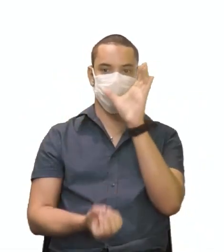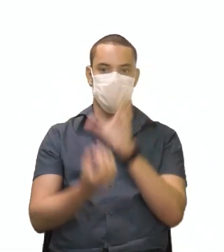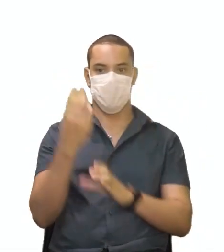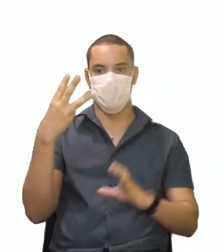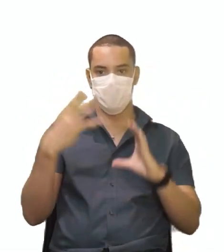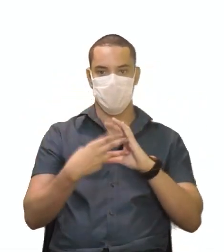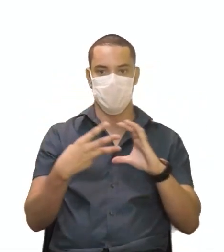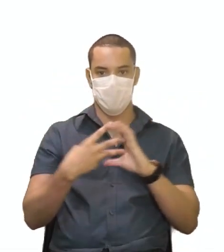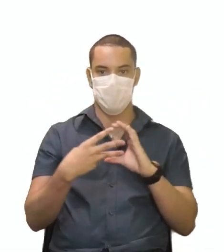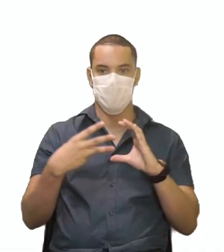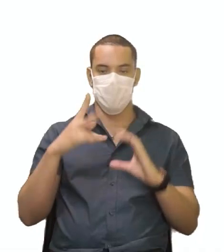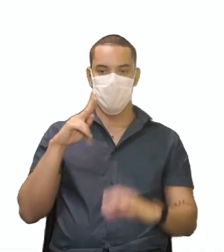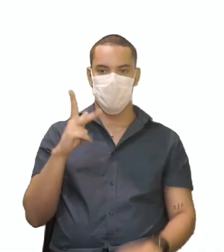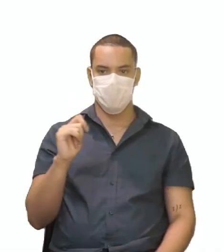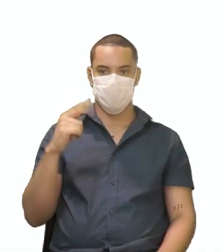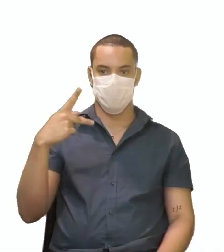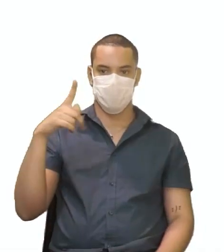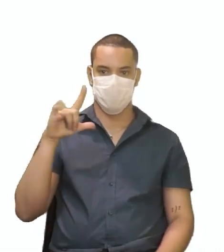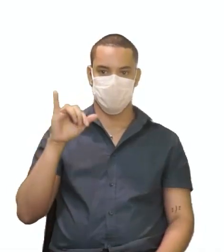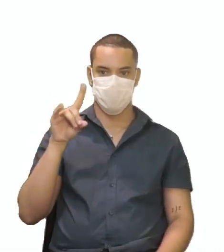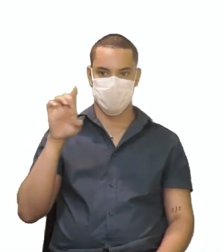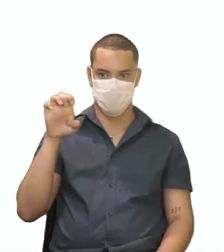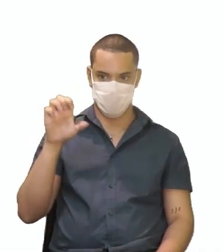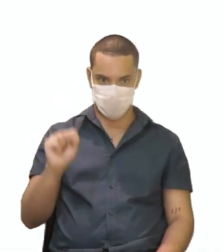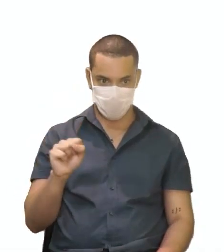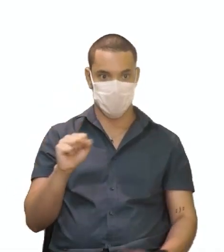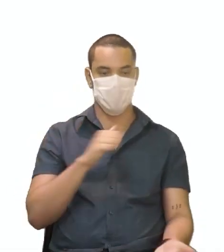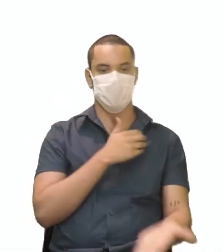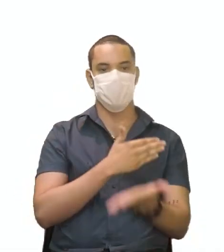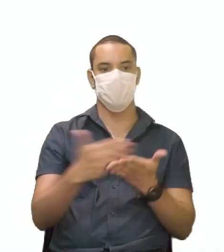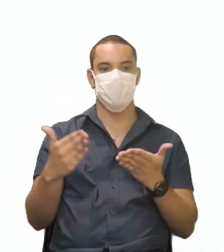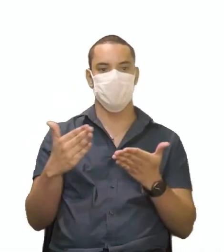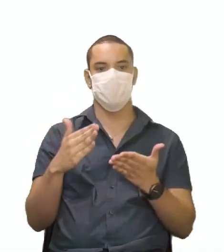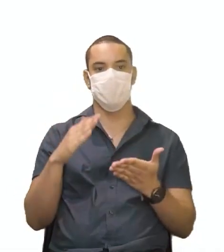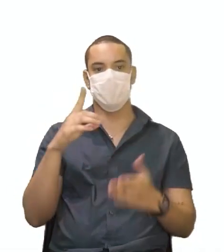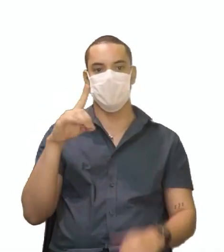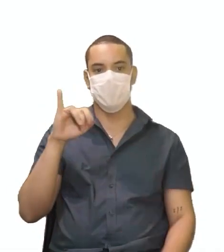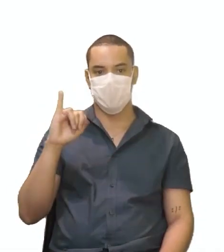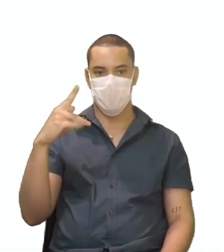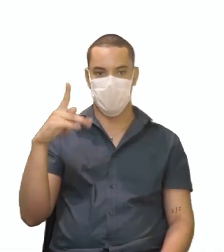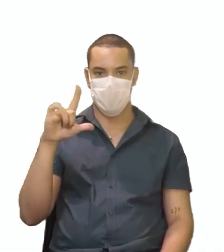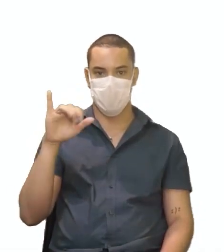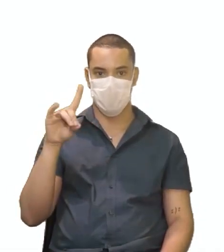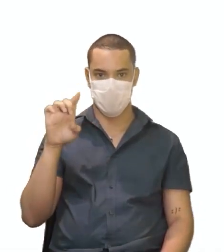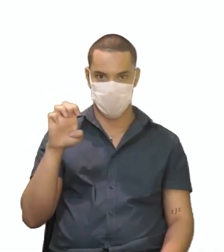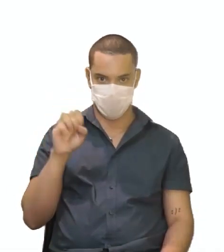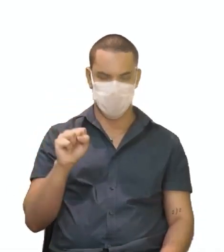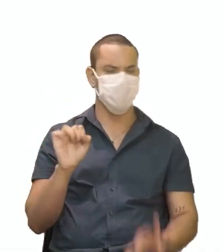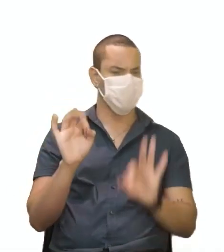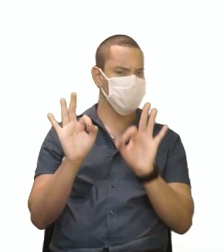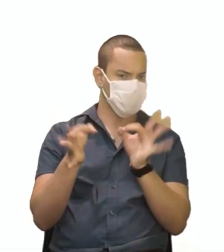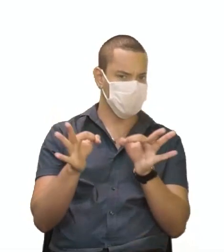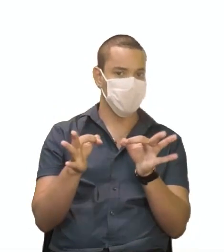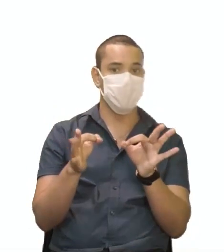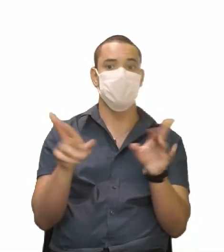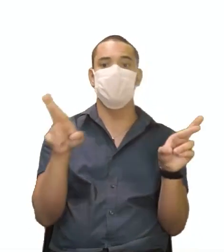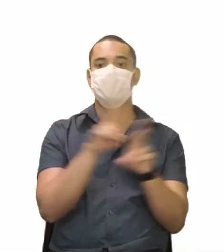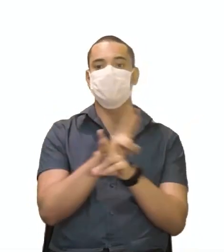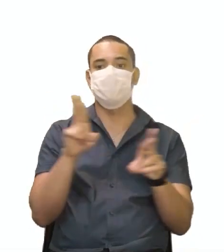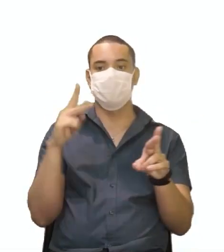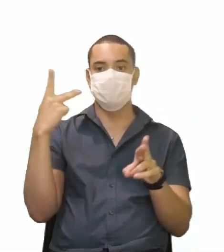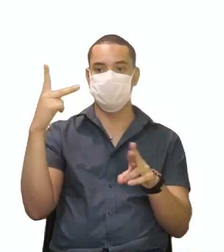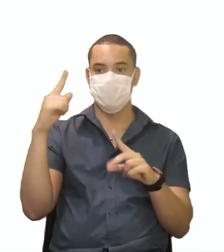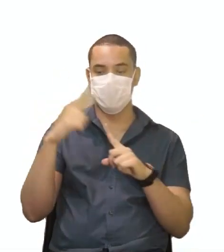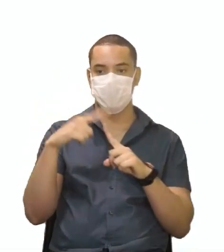de células haploides a partir de células diploides. Perfeito. Em relação a esse tipo